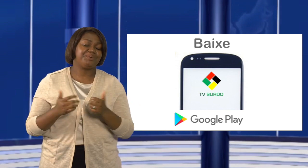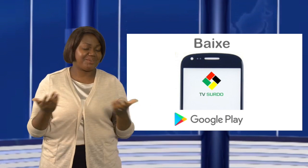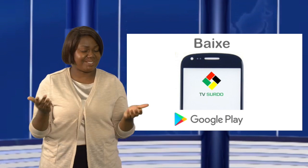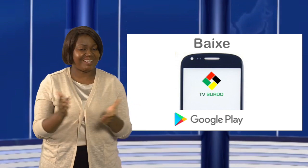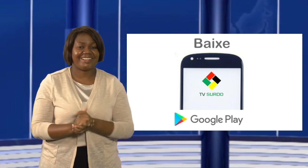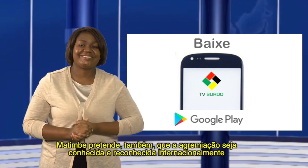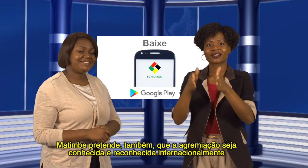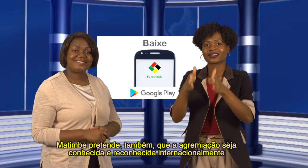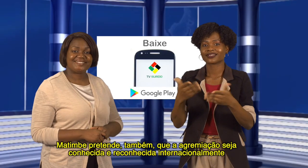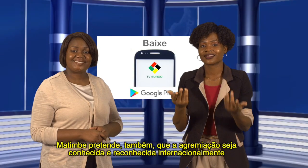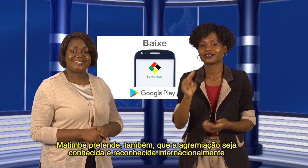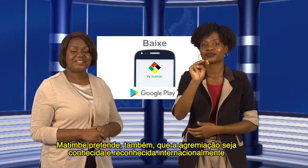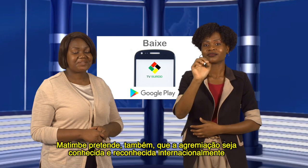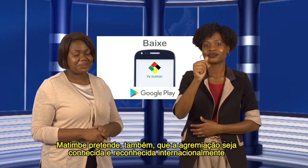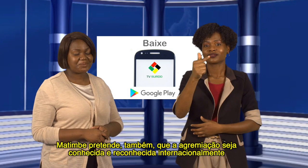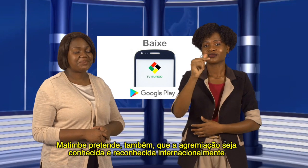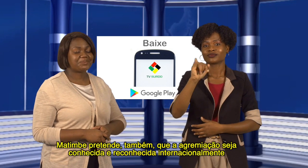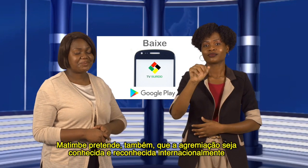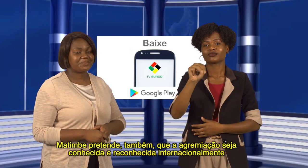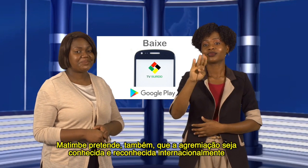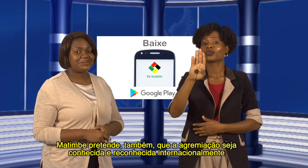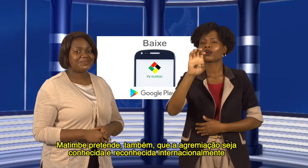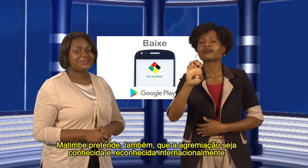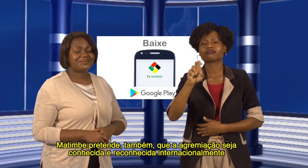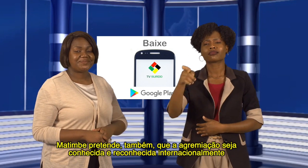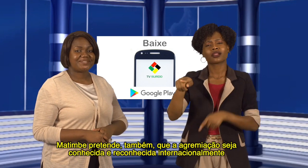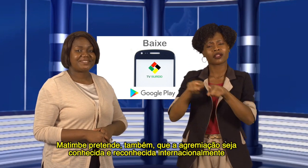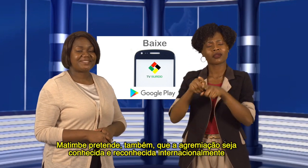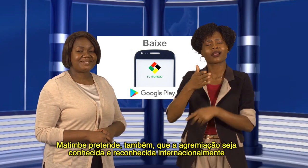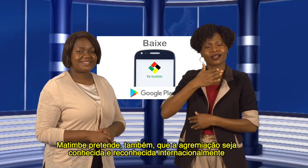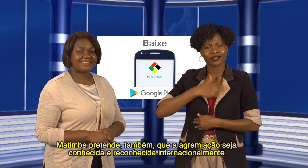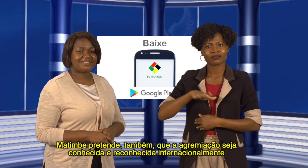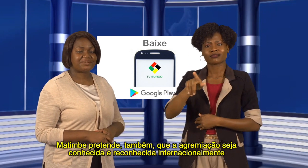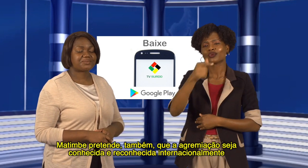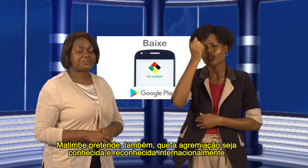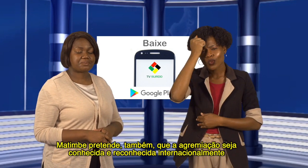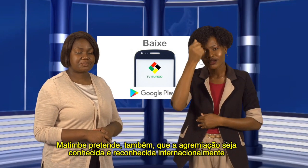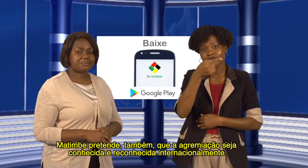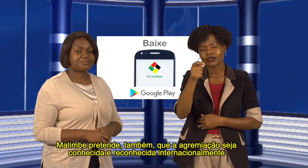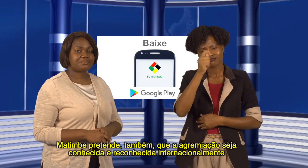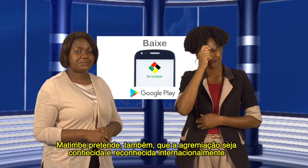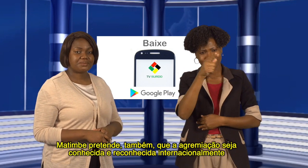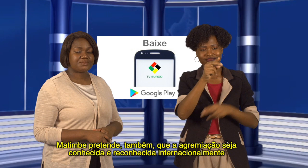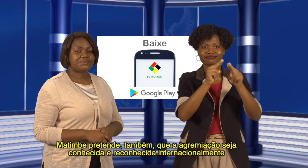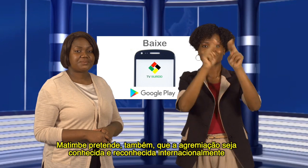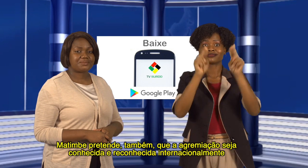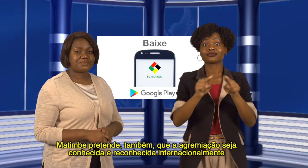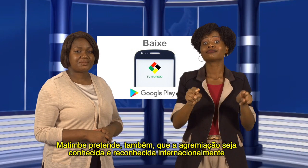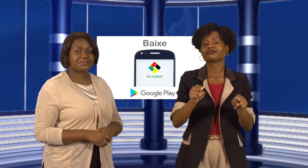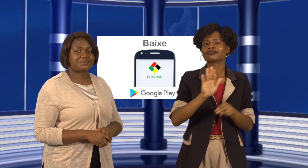nacional. Matimbe pretende também que a agremiação seja conhecida e reconhecida